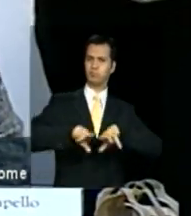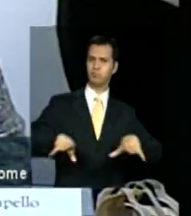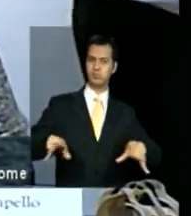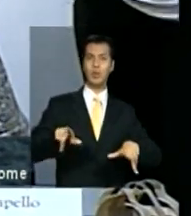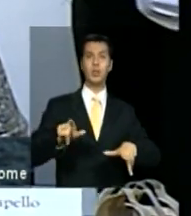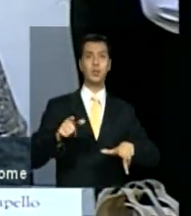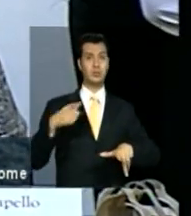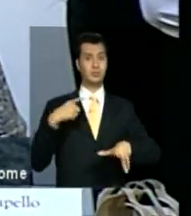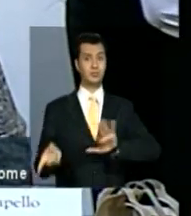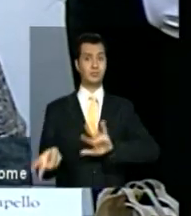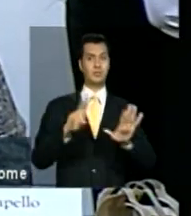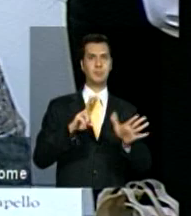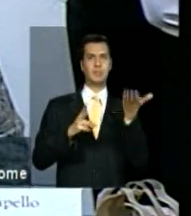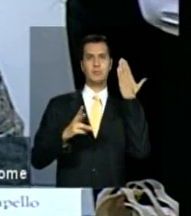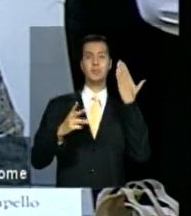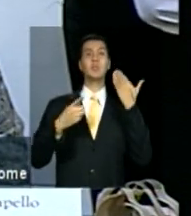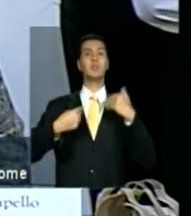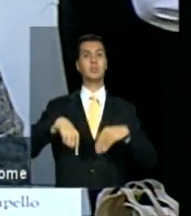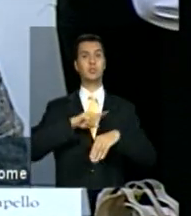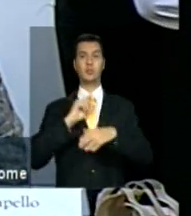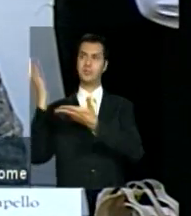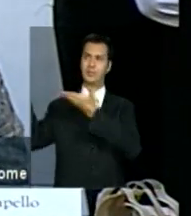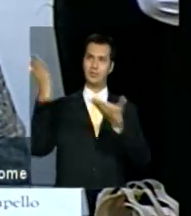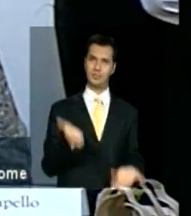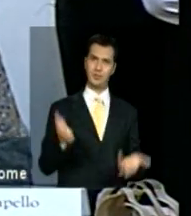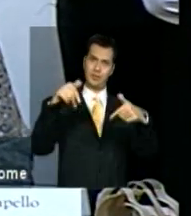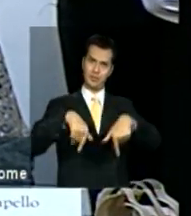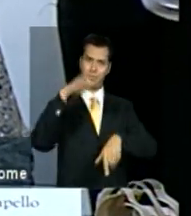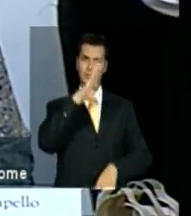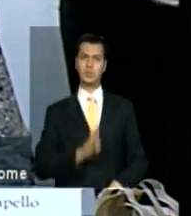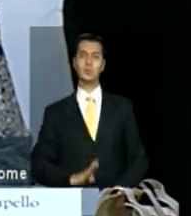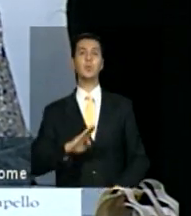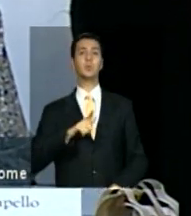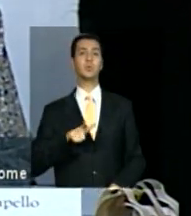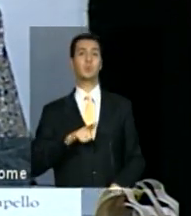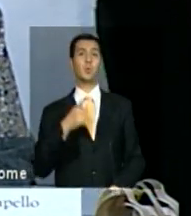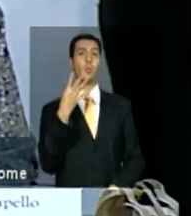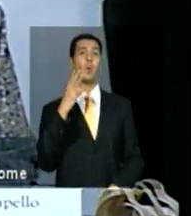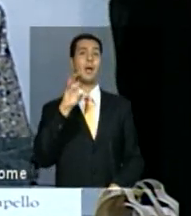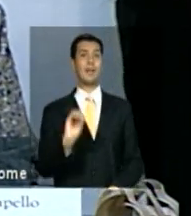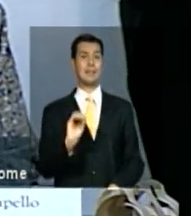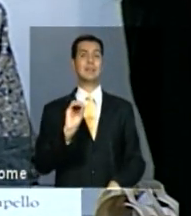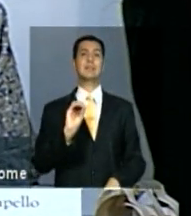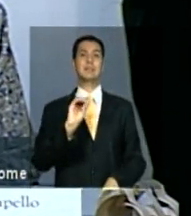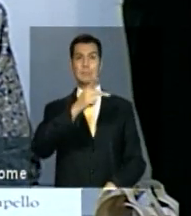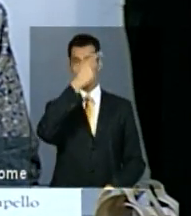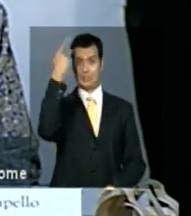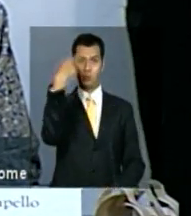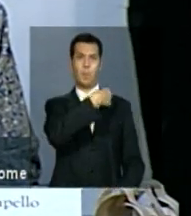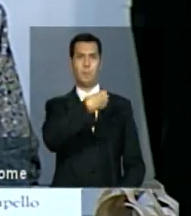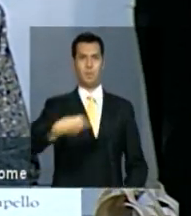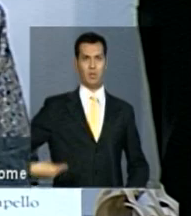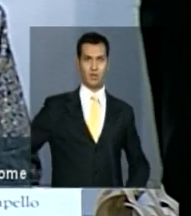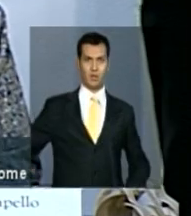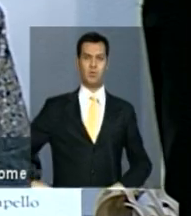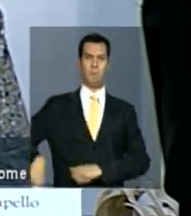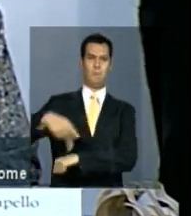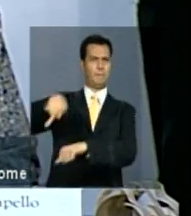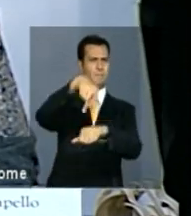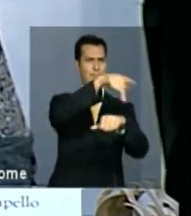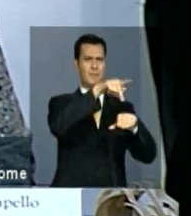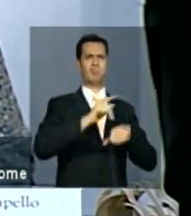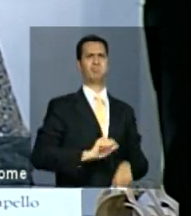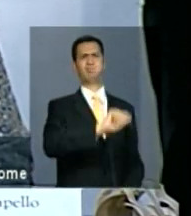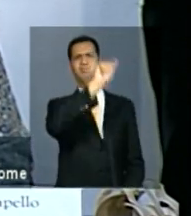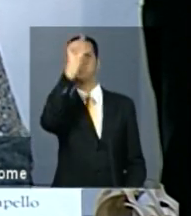semana nós recebemos aqui no Brasil 40 ministros de Desenvolvimento Social de vários lugares do mundo em